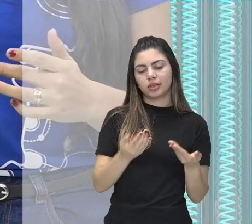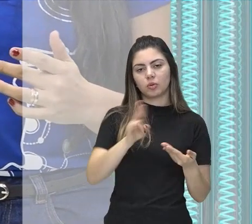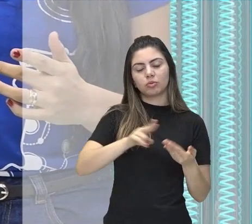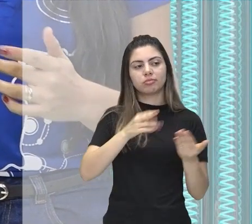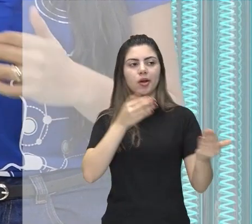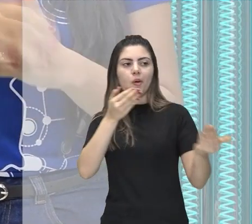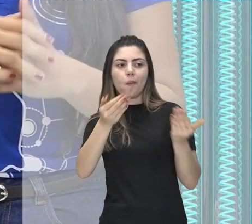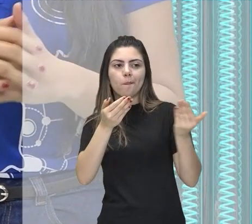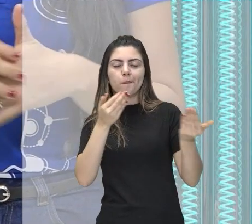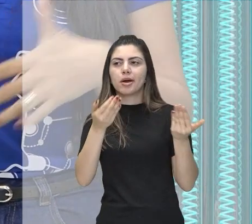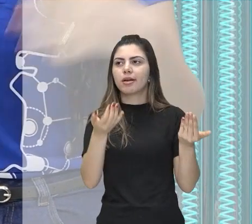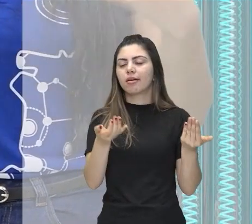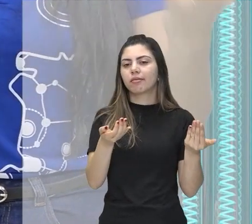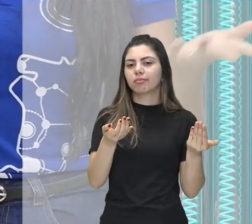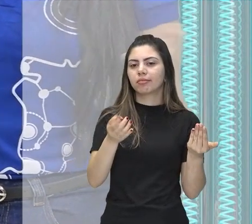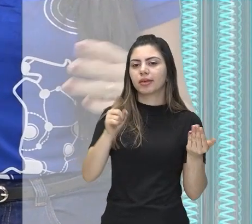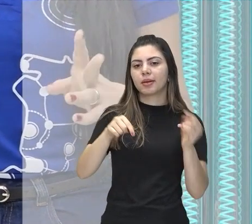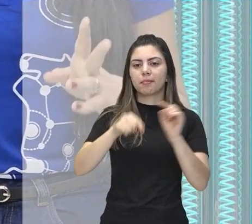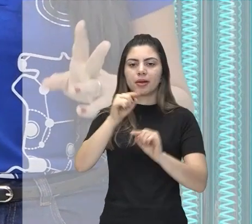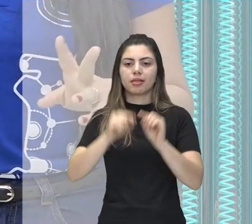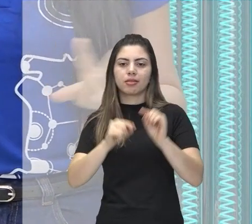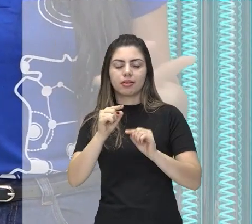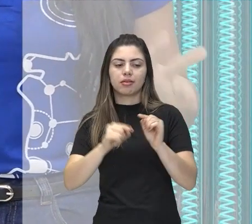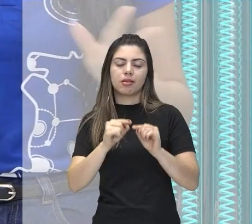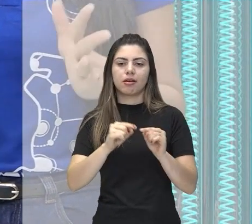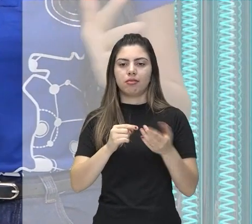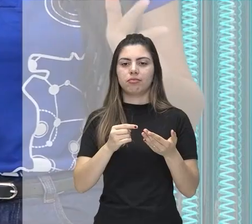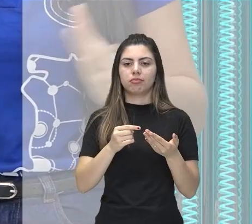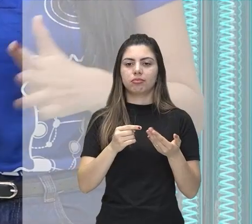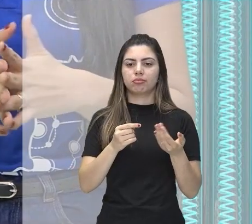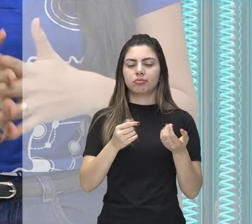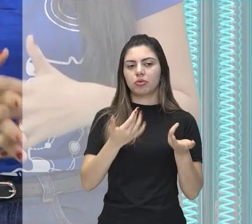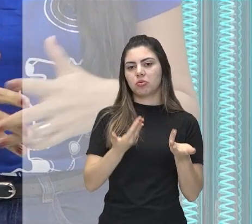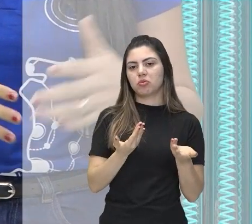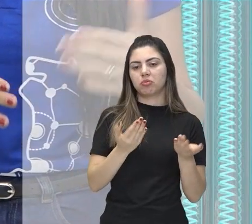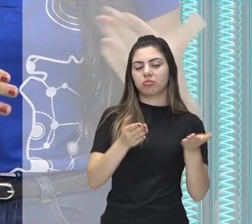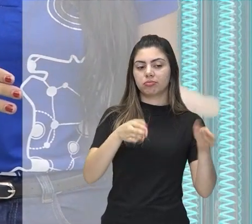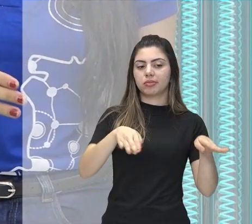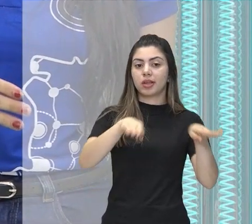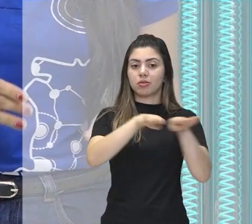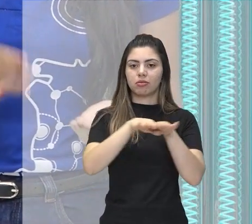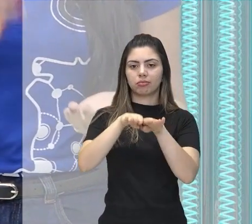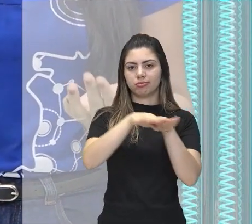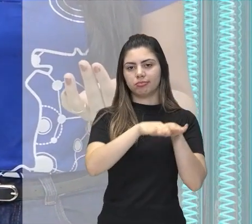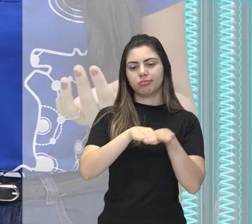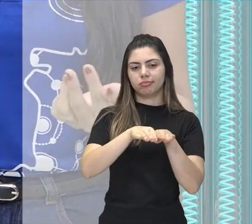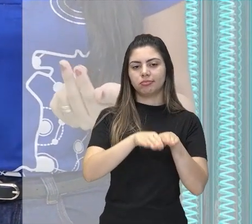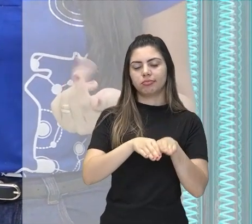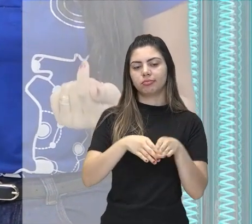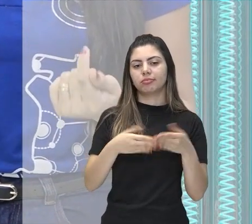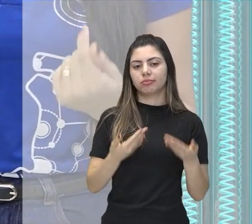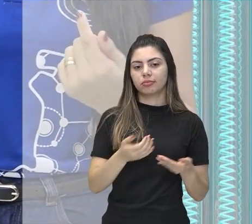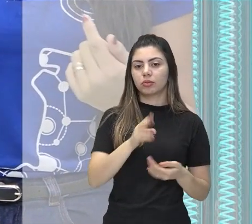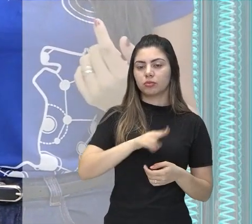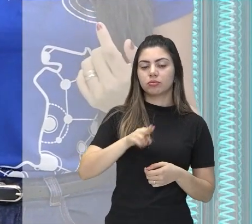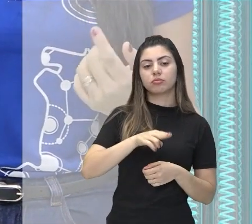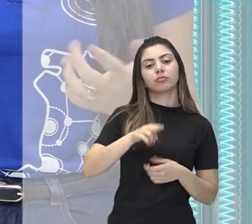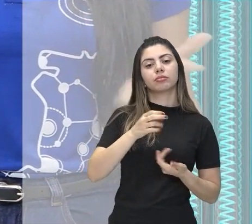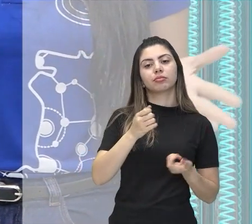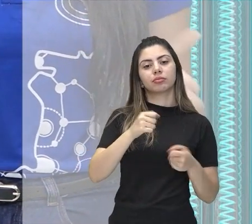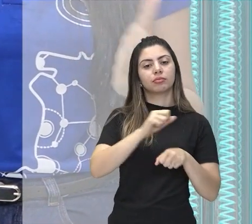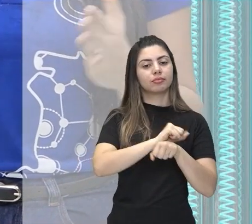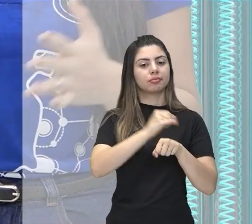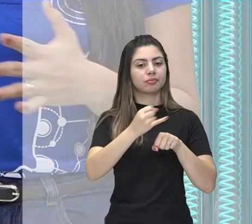comparar de algo que era mais que o outro. E aqui eu estou dizendo que é igualdade. As, o adjetivo e